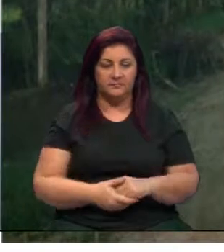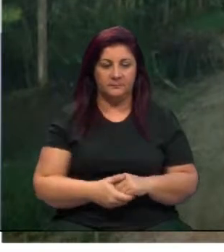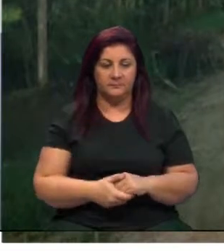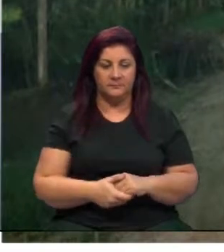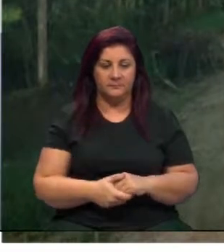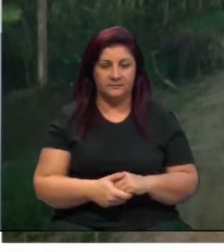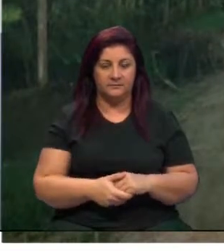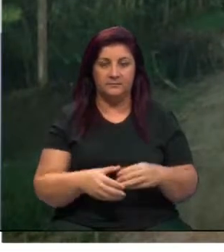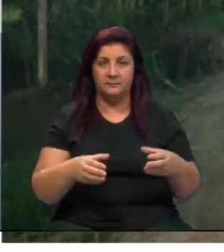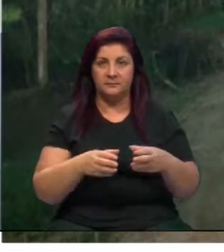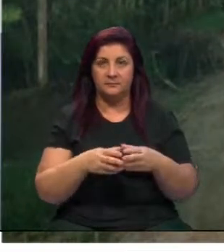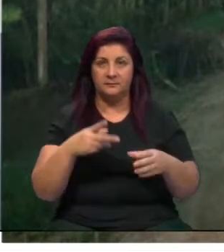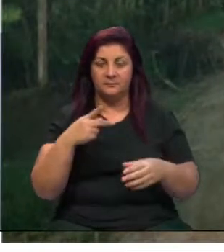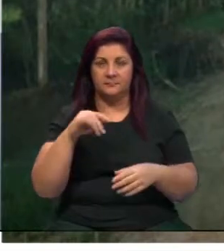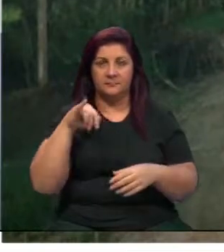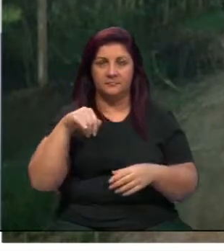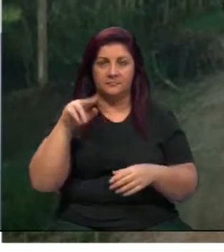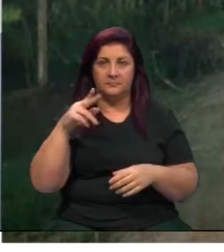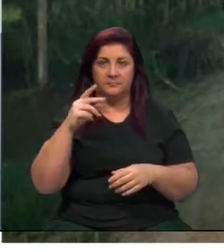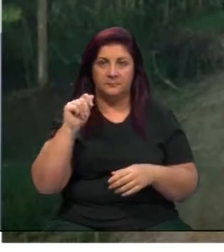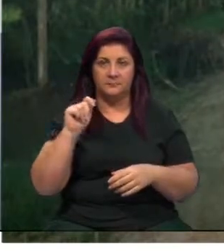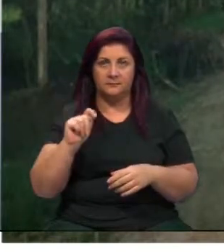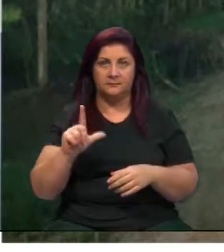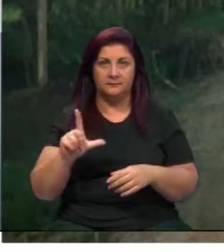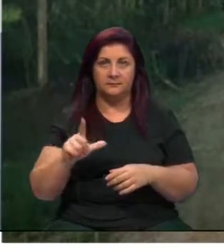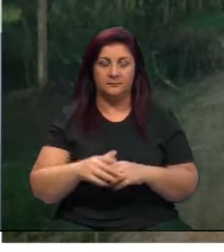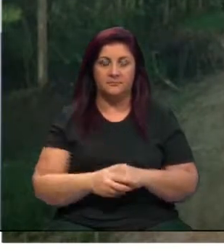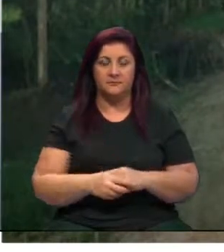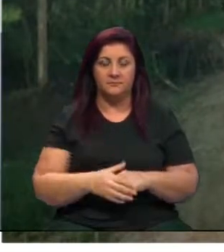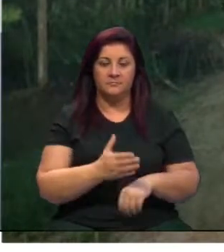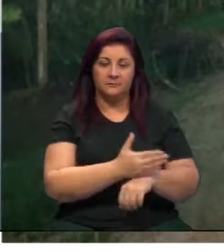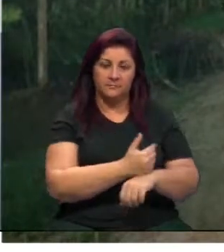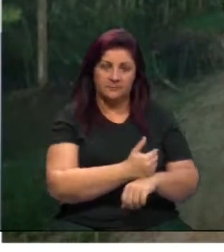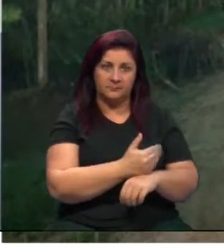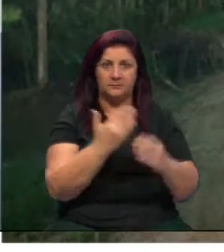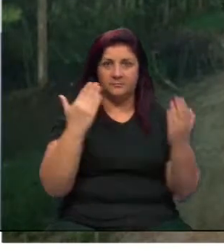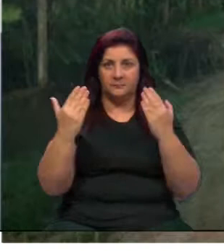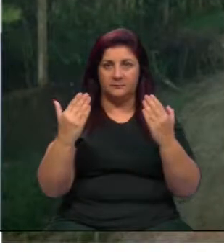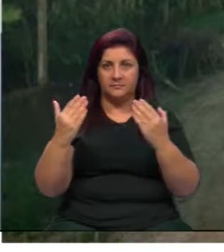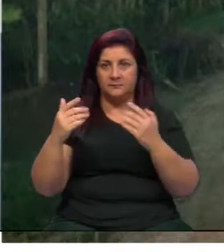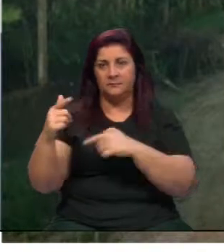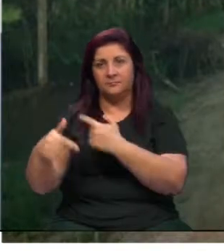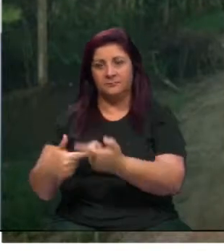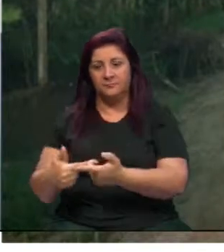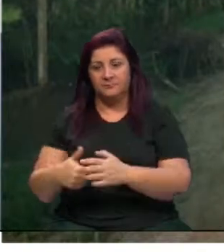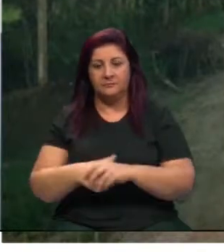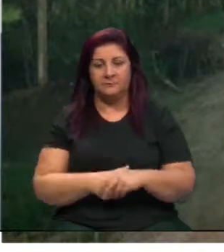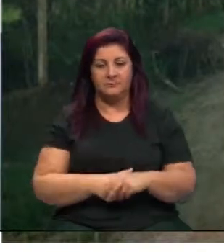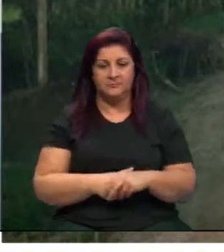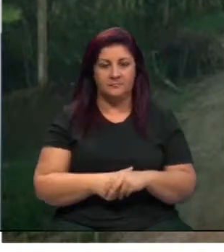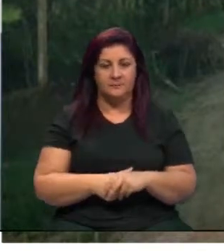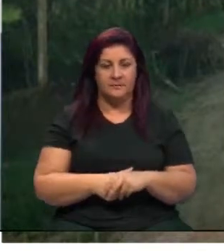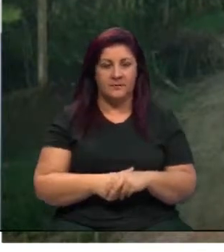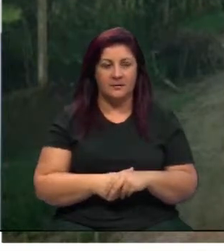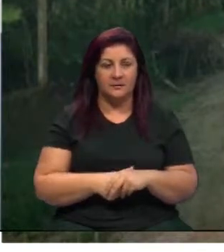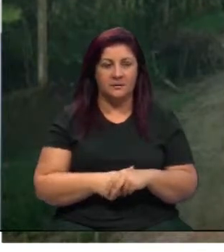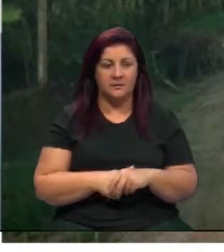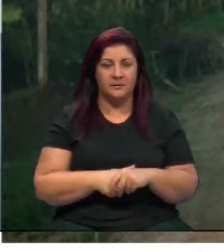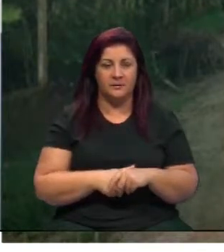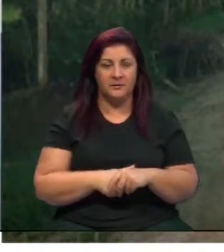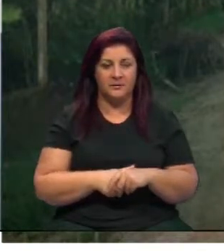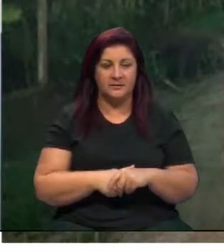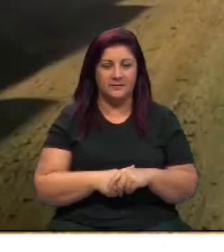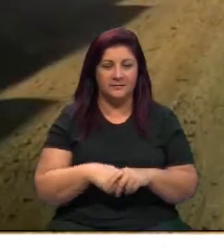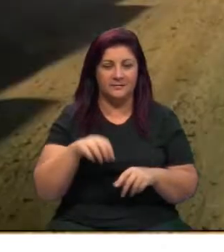lá no bairro do Pinhal, antes e depois, tive lá ontem. A